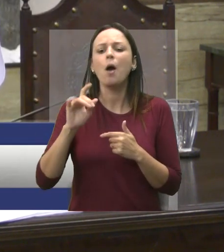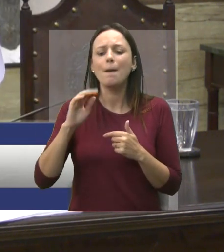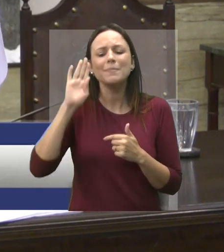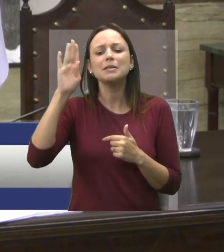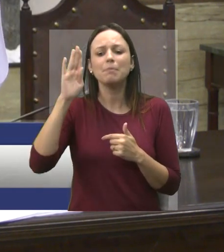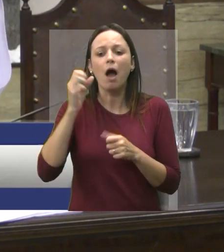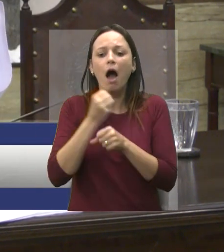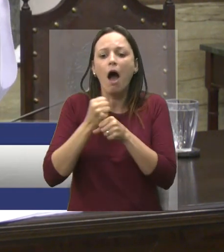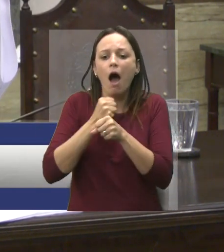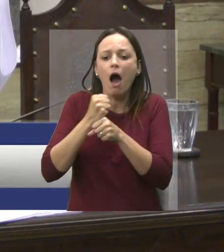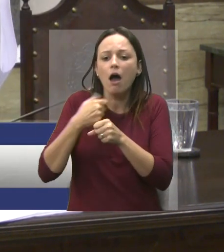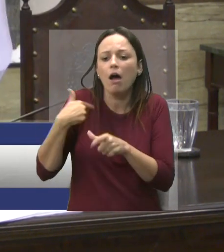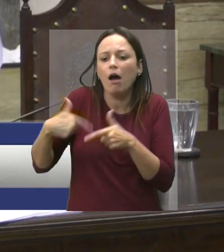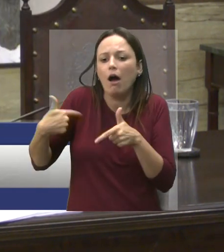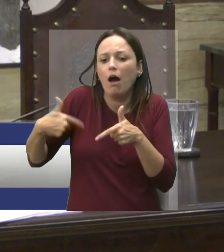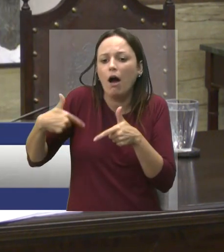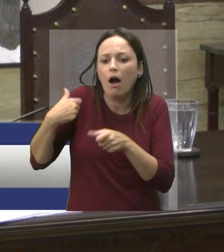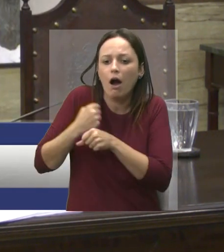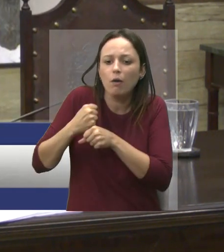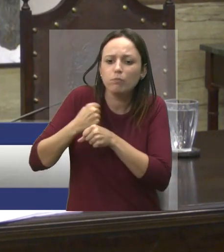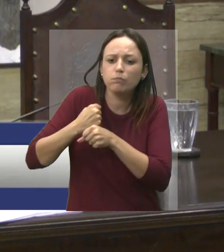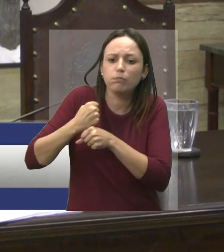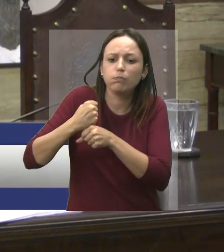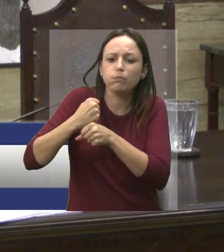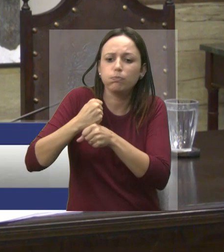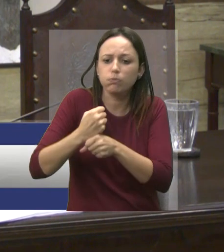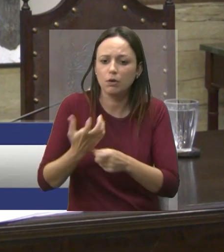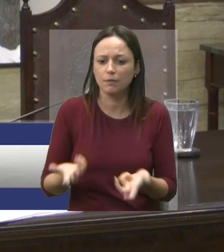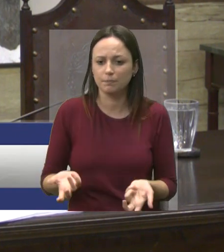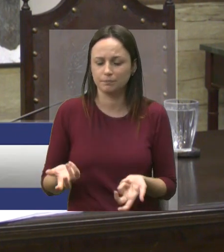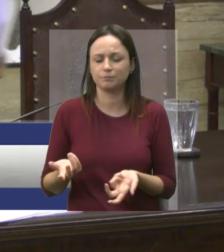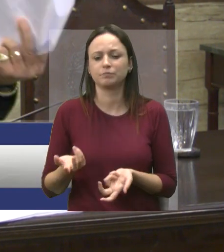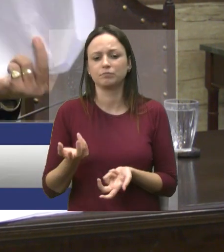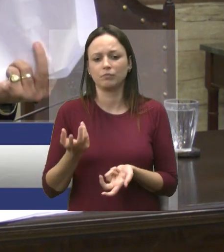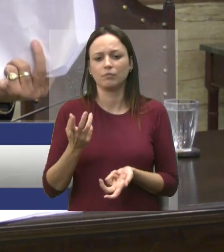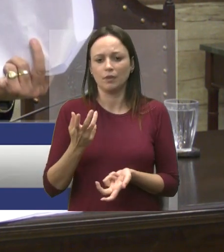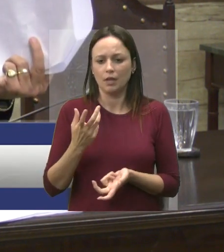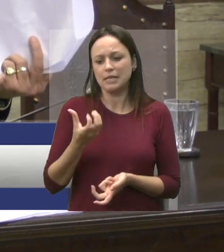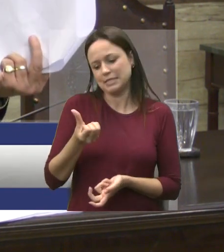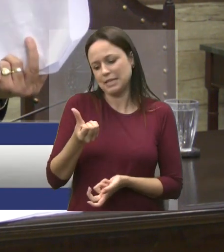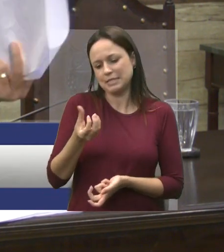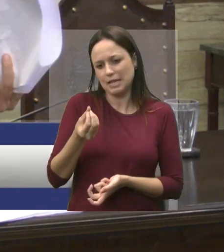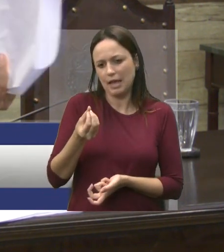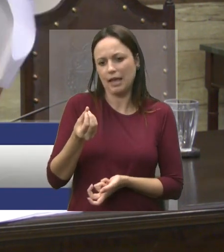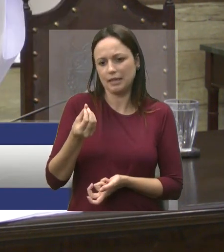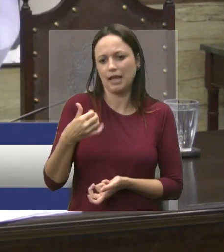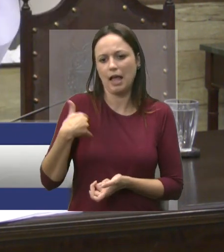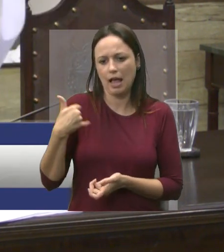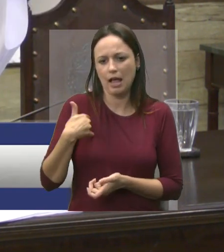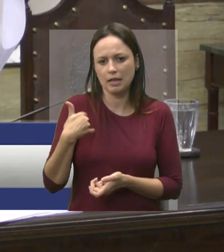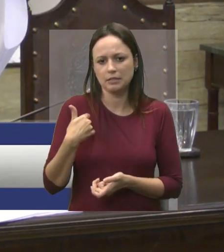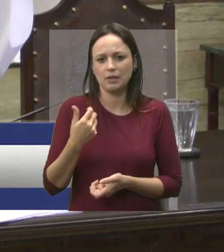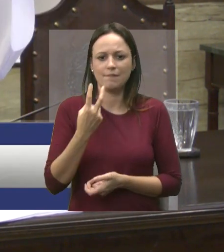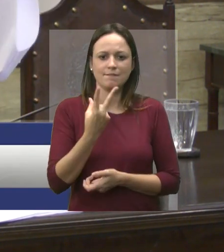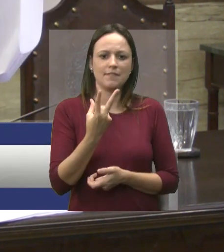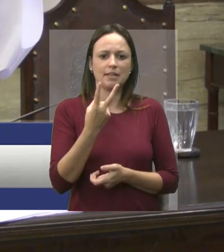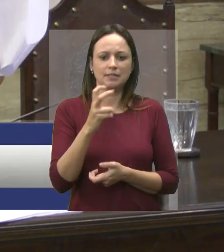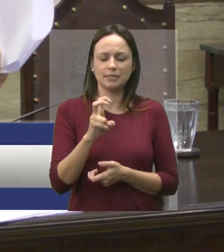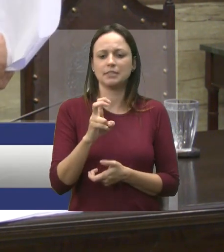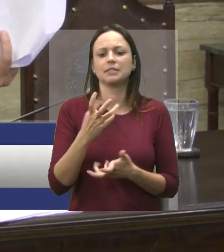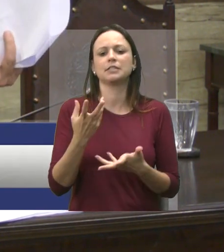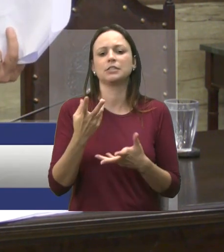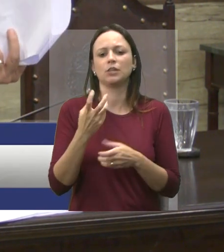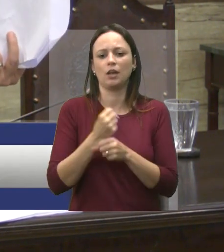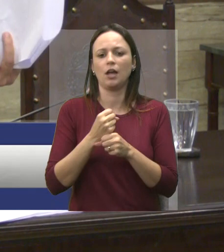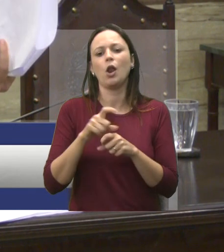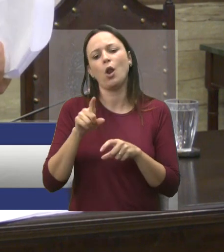agressivo. Então, é lógico que aos 60 anos, com 25 anos de exposição, os efeitos são